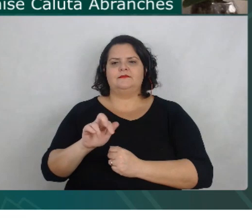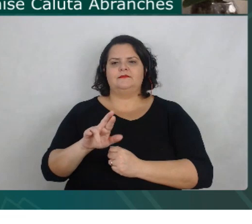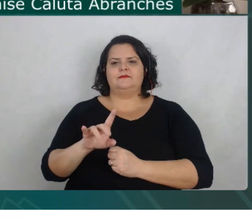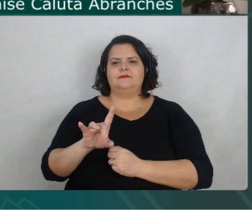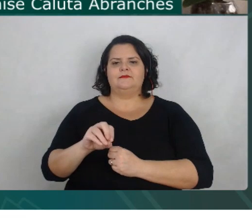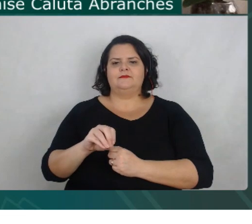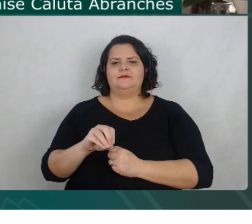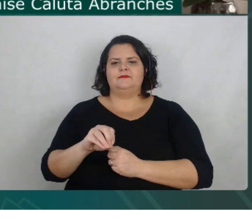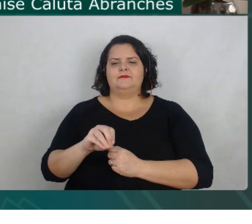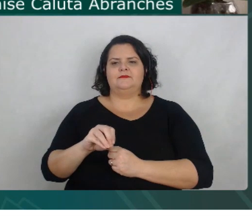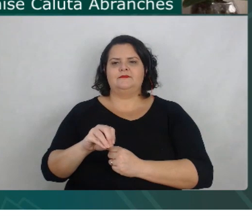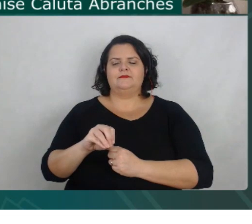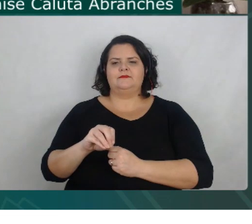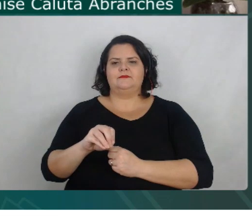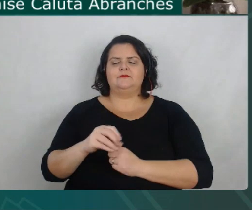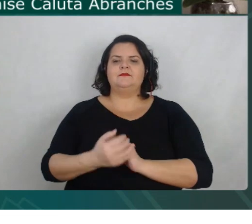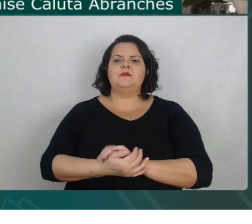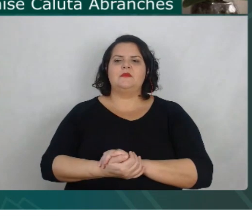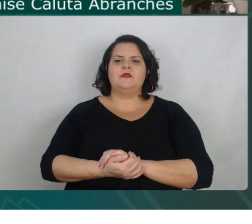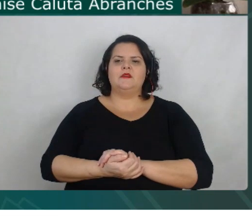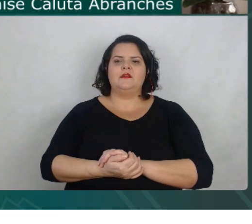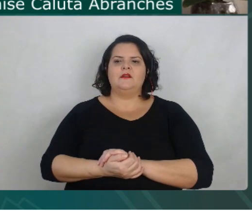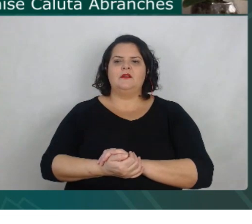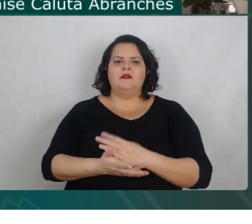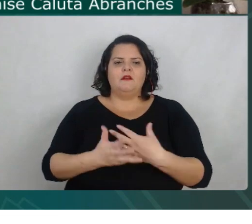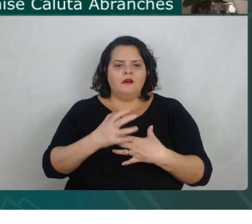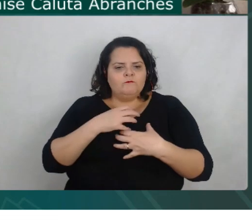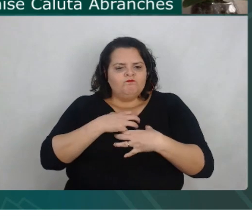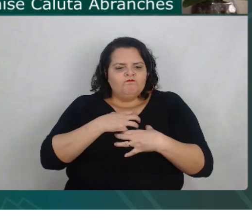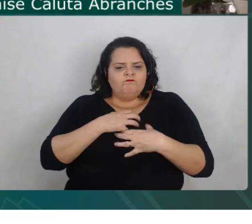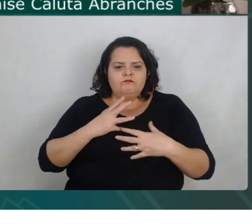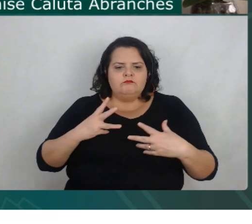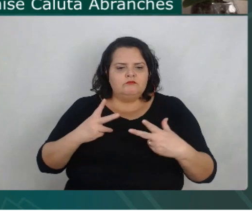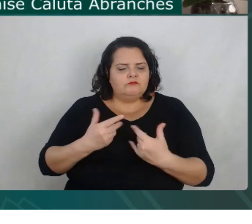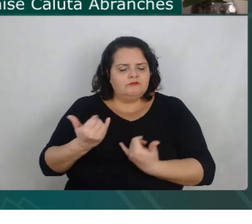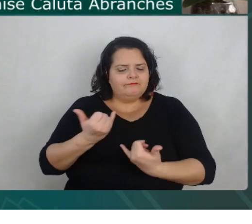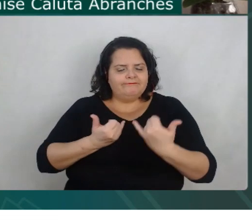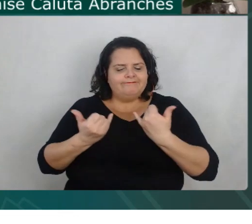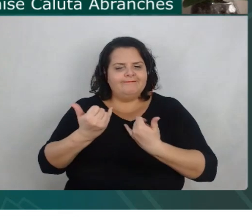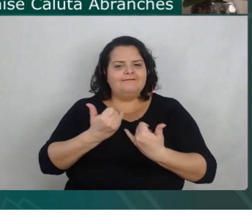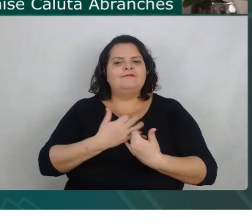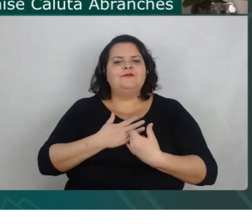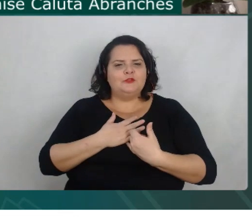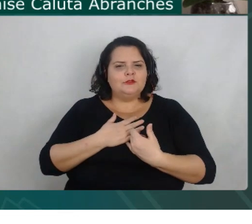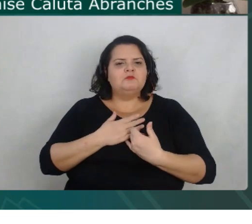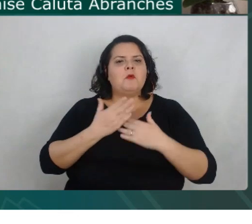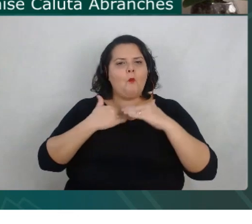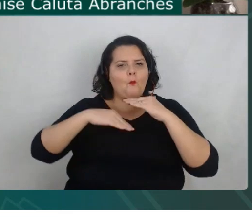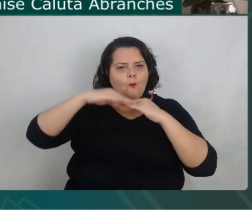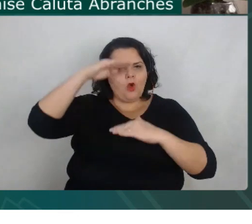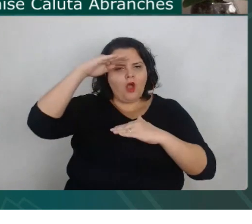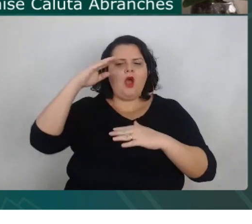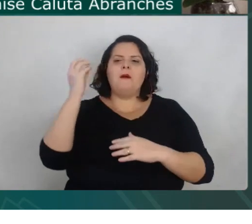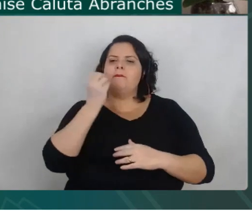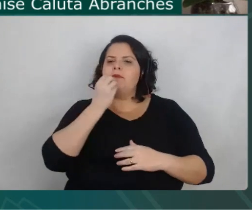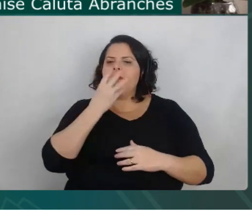muito também completa com essas informações tão importantes, porque para nós foi um